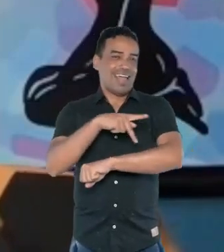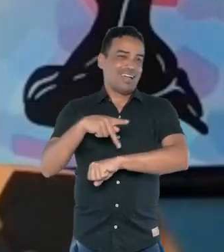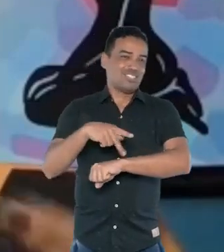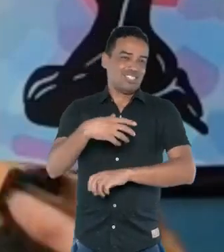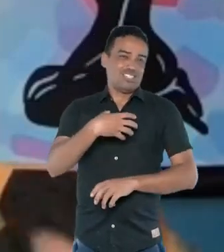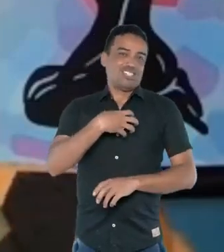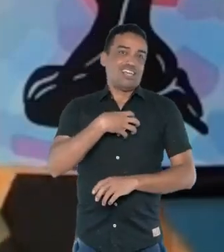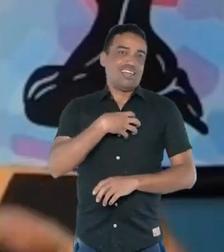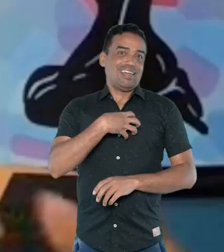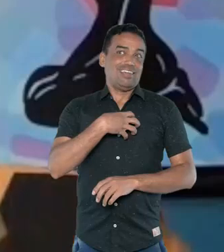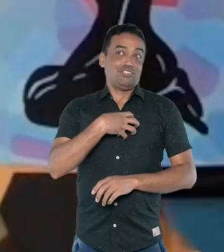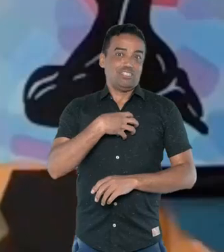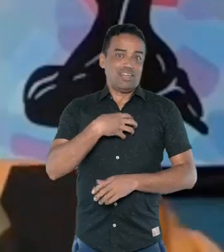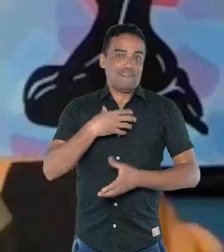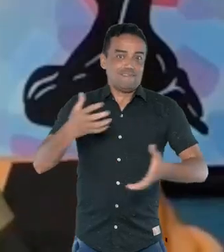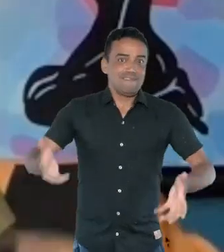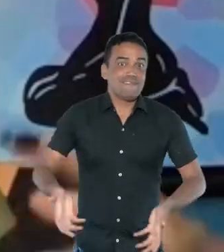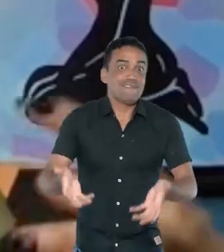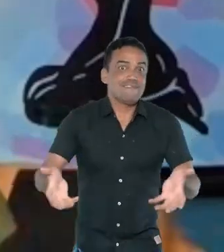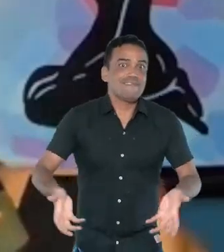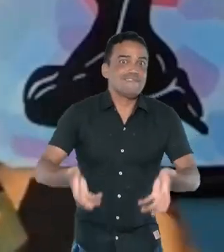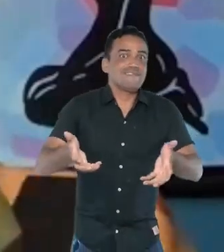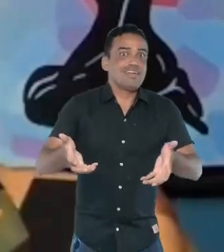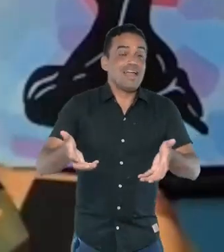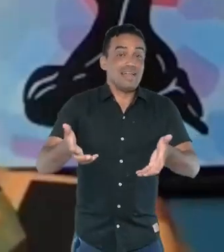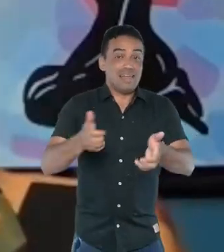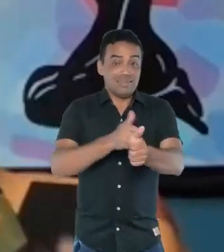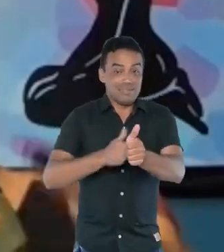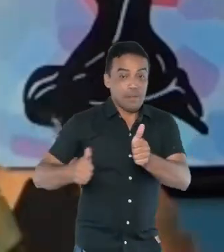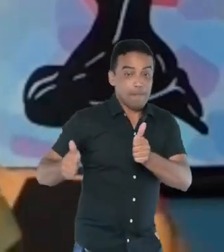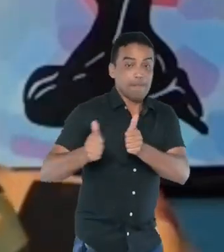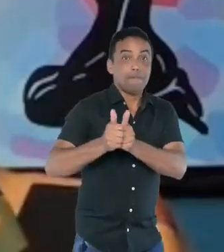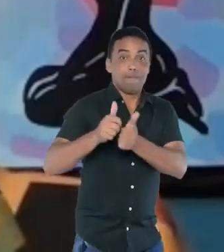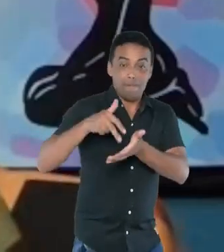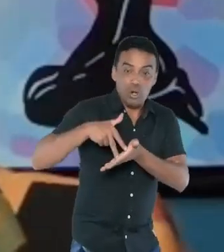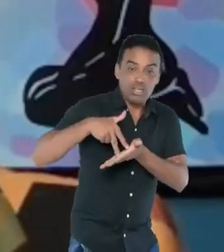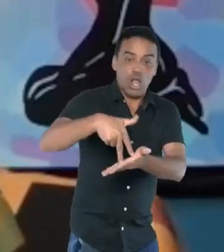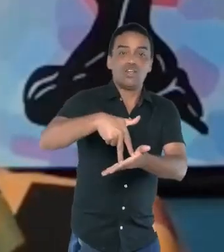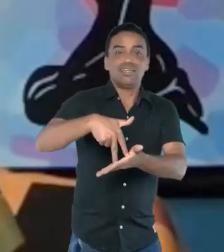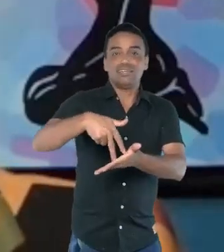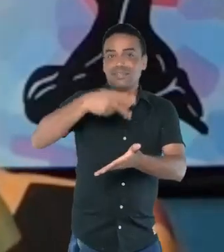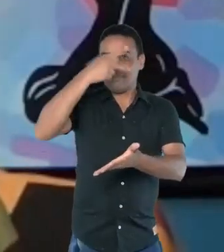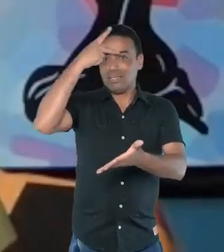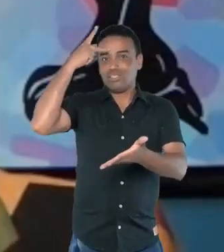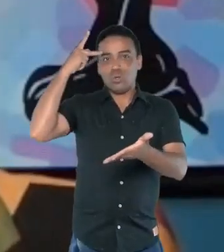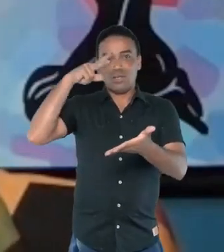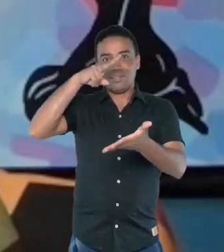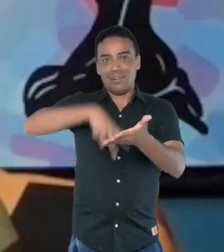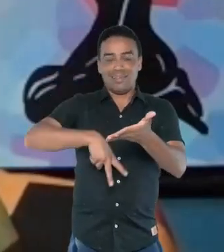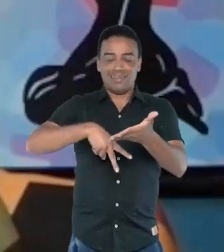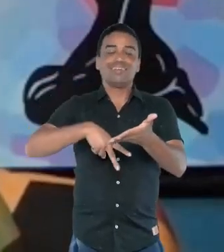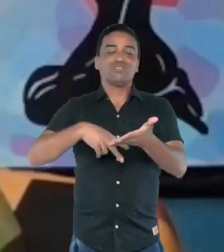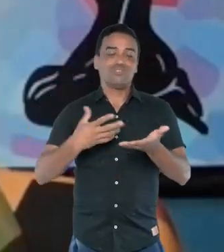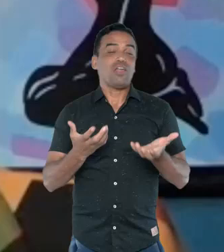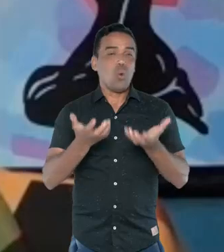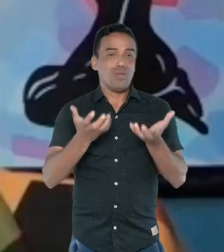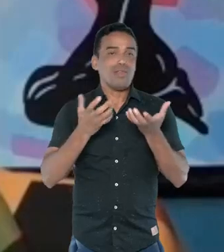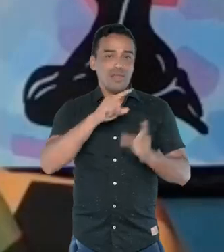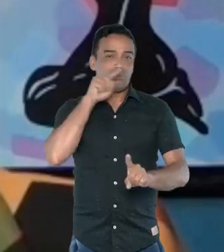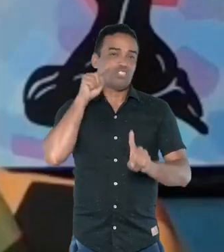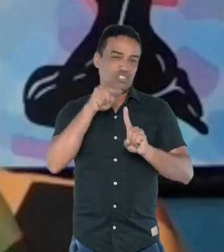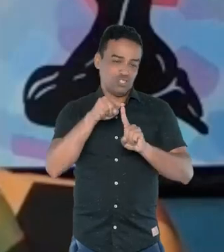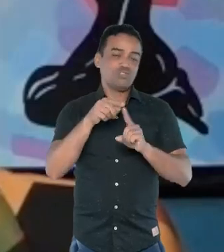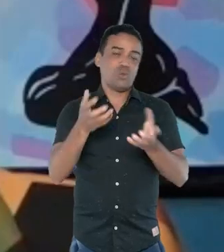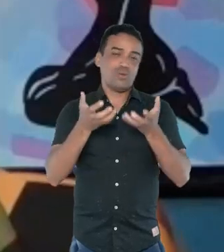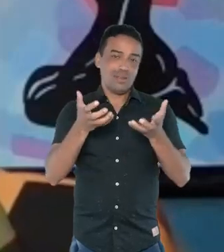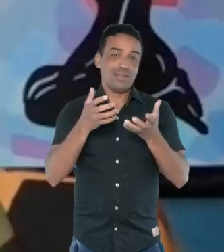de querer instigar esse protagonismo, né, de quem está lendo ali. Então, eu queria que